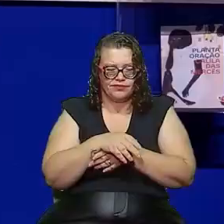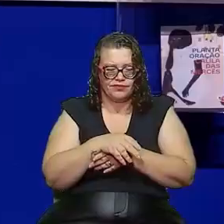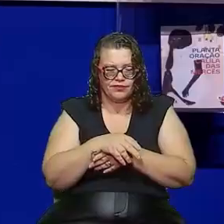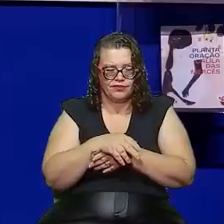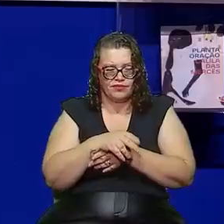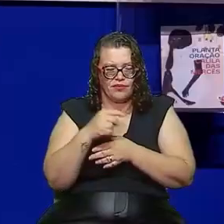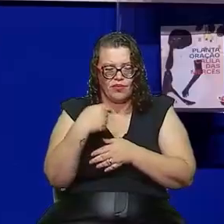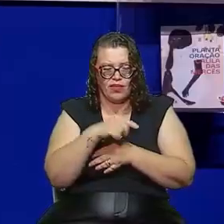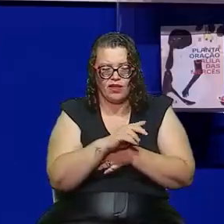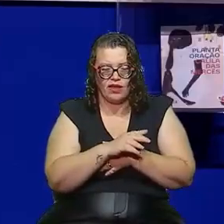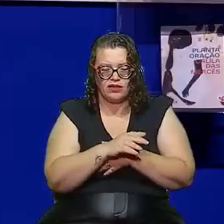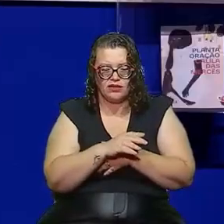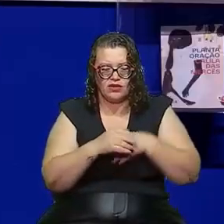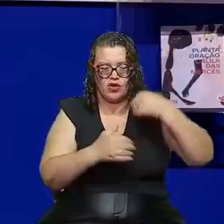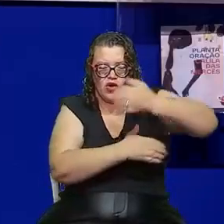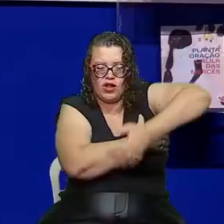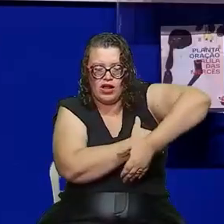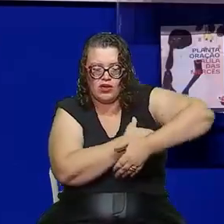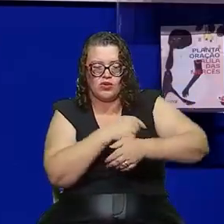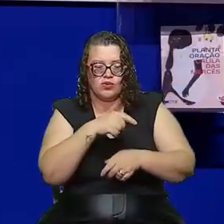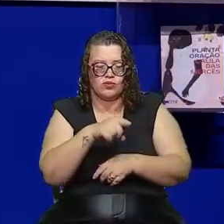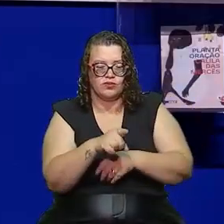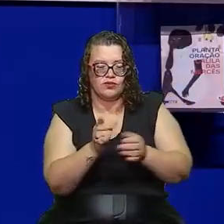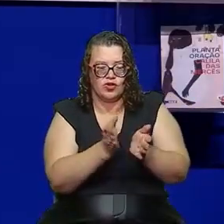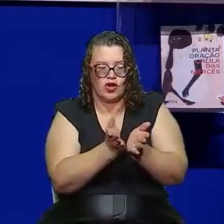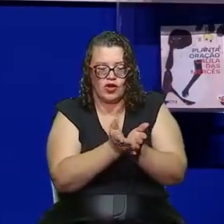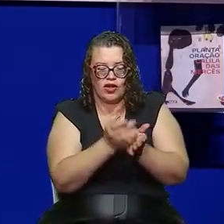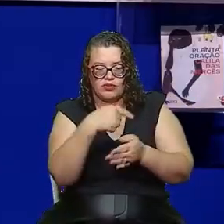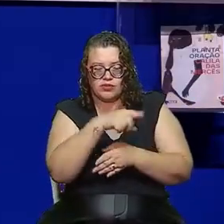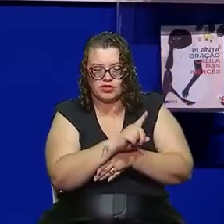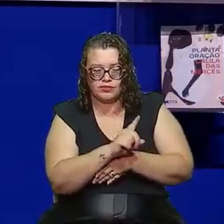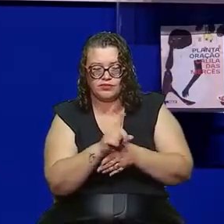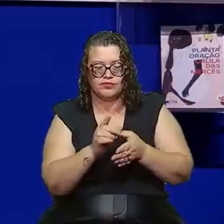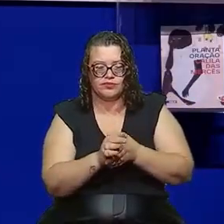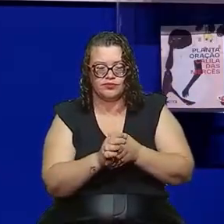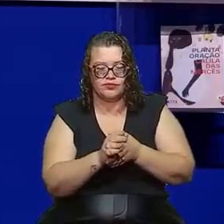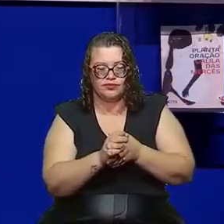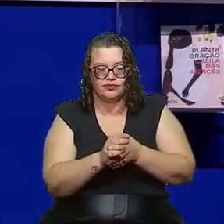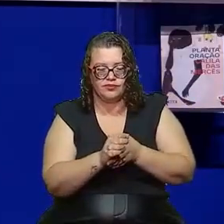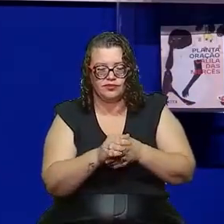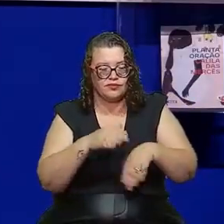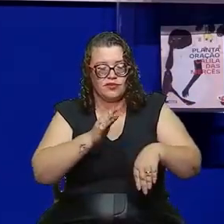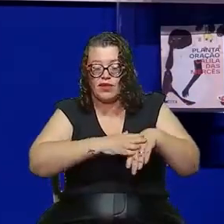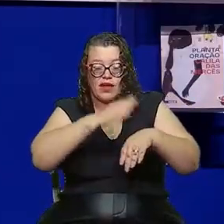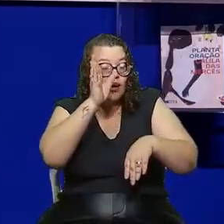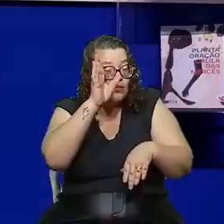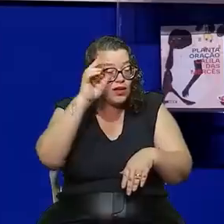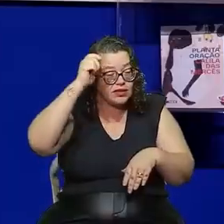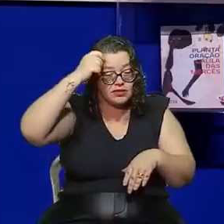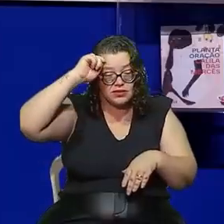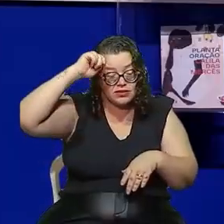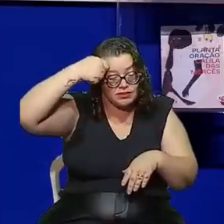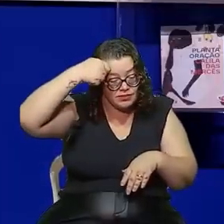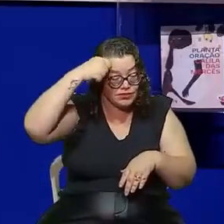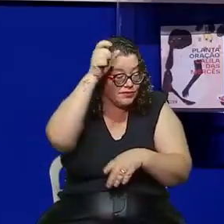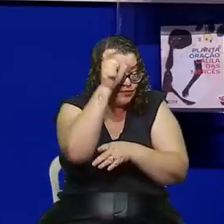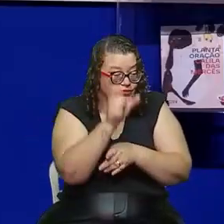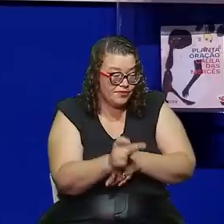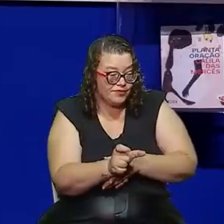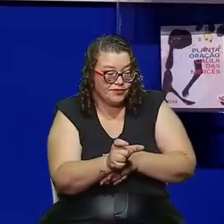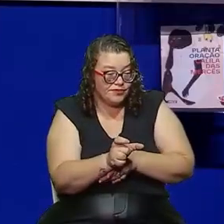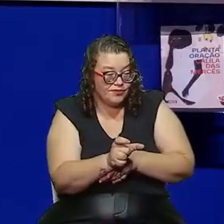né? Menos ainda. Não, é que está o ponto. Era mais gente negra, sabe? O pastor,